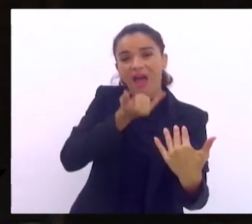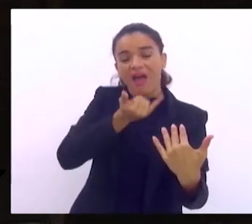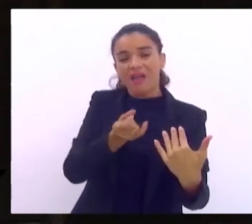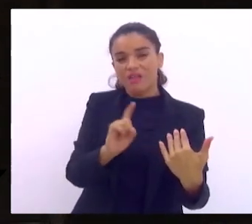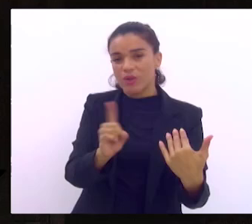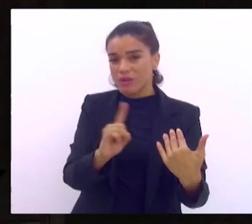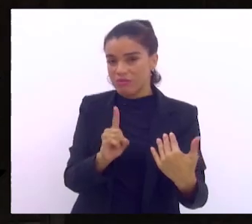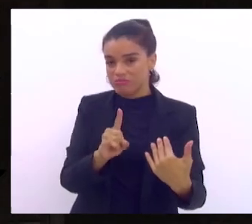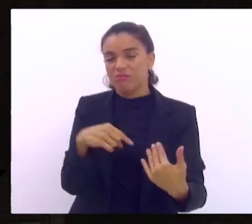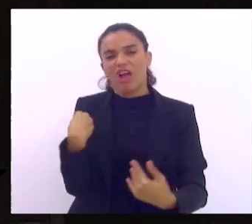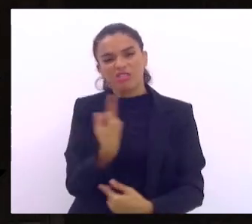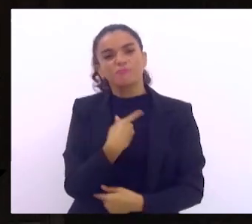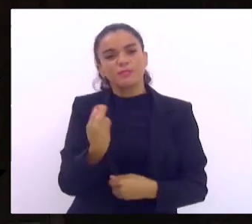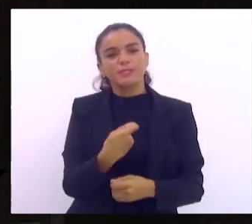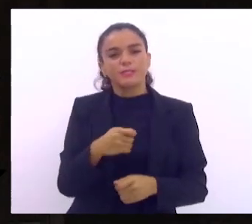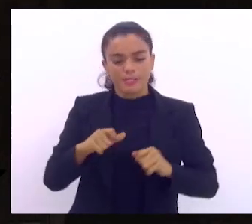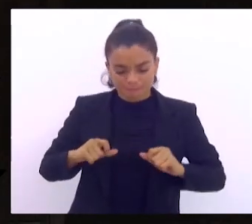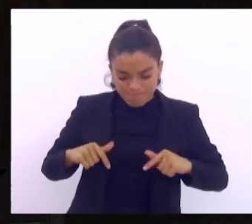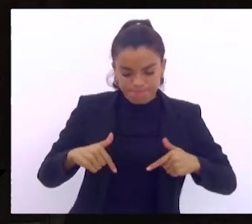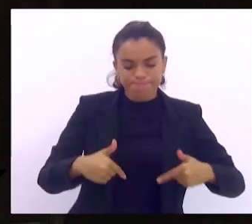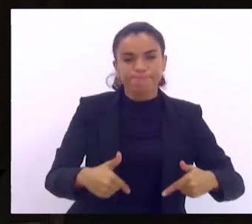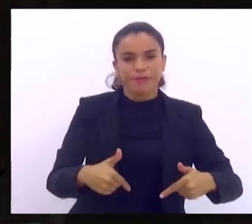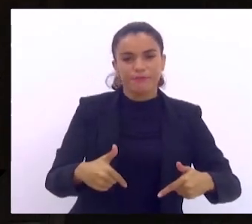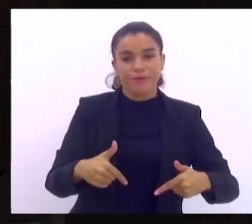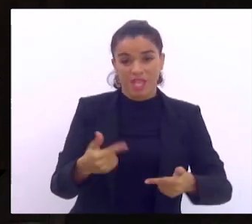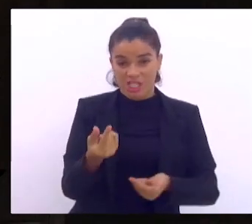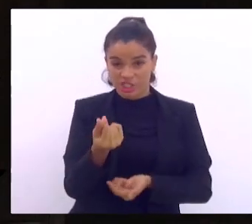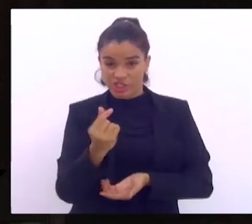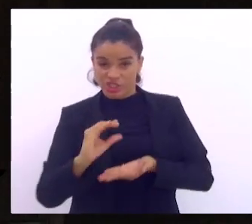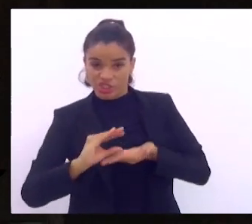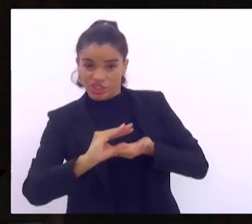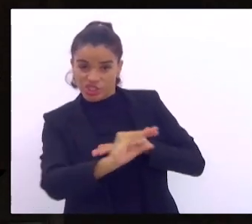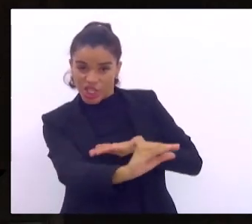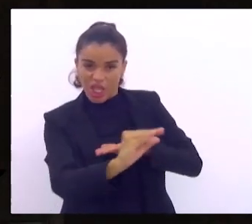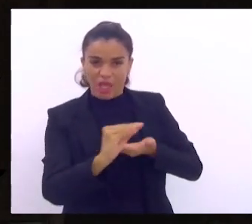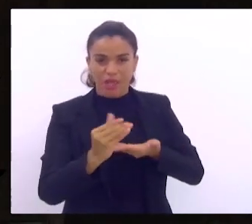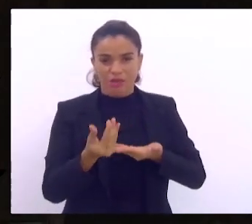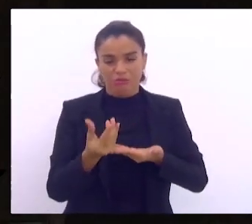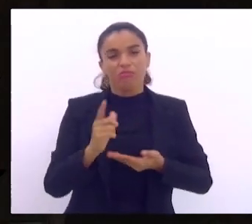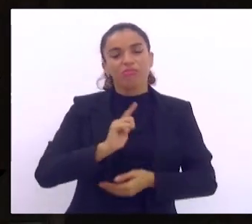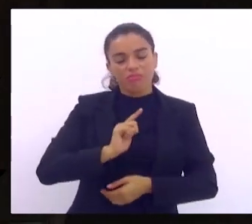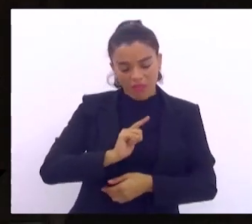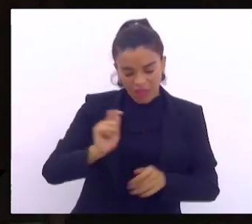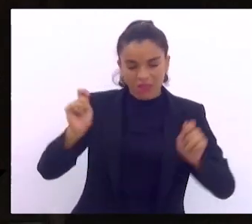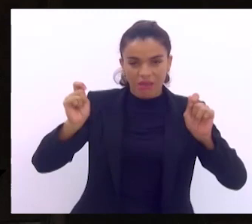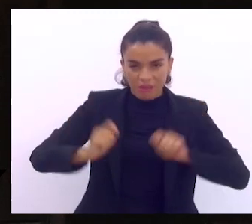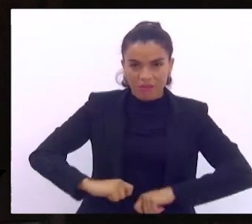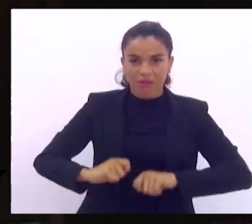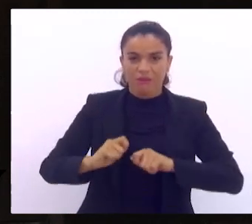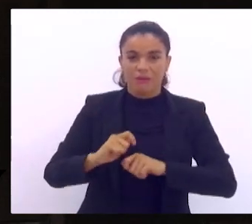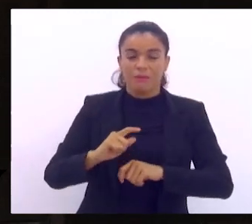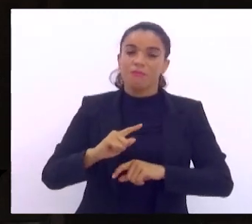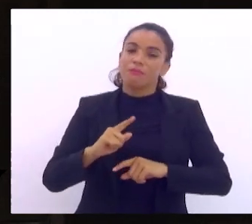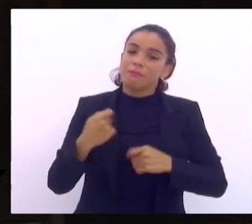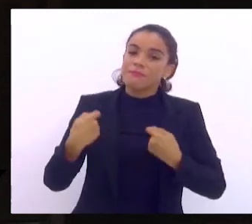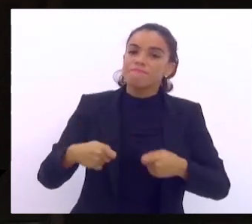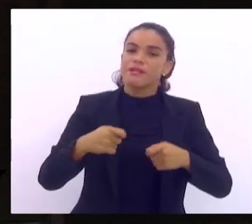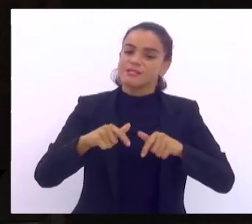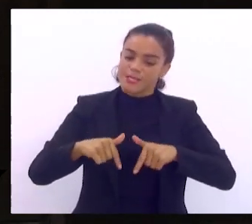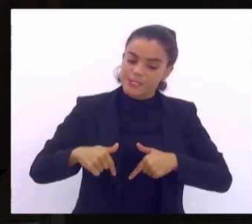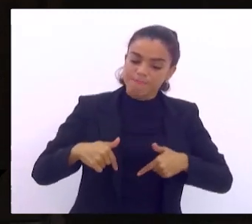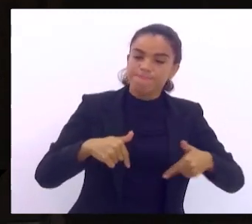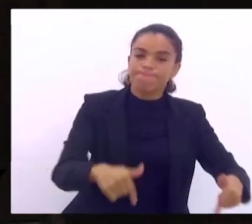porque basta querer. Verba, recursos existem, basta querer colocar isso em